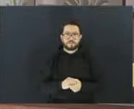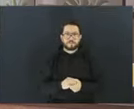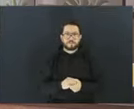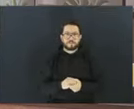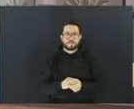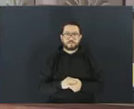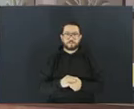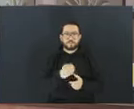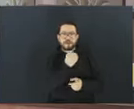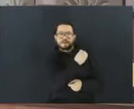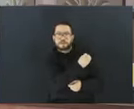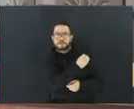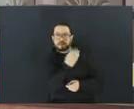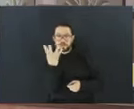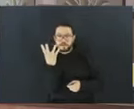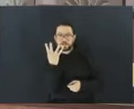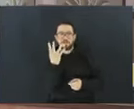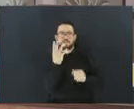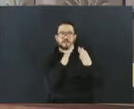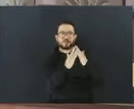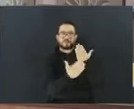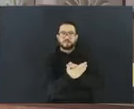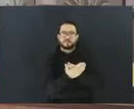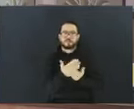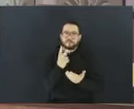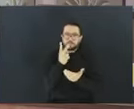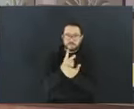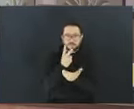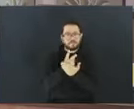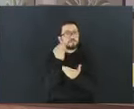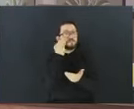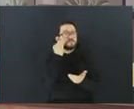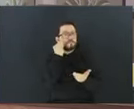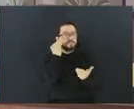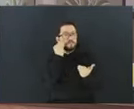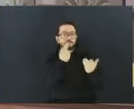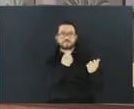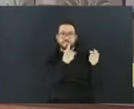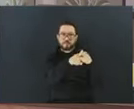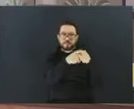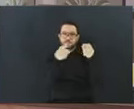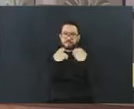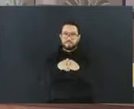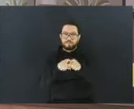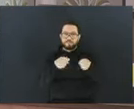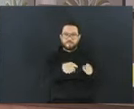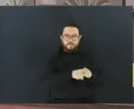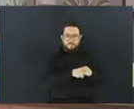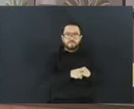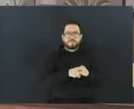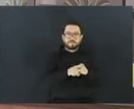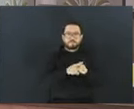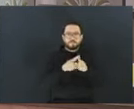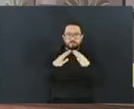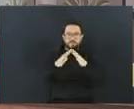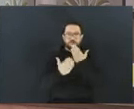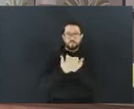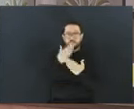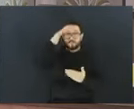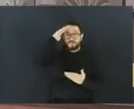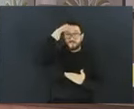um plebiscito, nem todos aderiram ao cívico militar, e somente com a vontade da